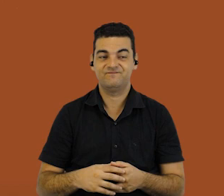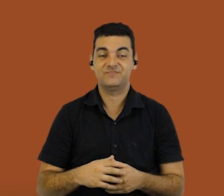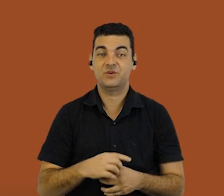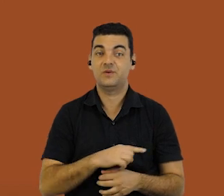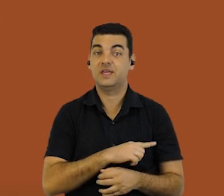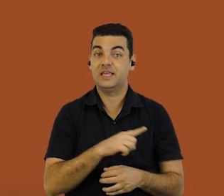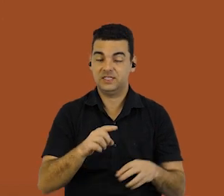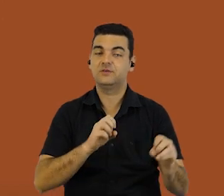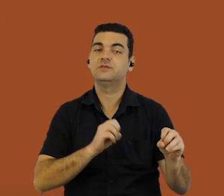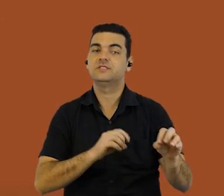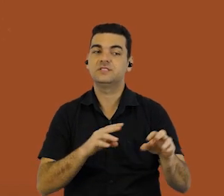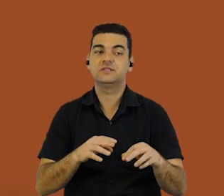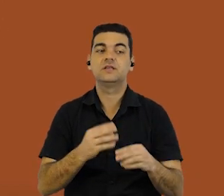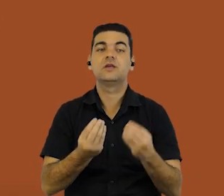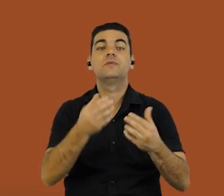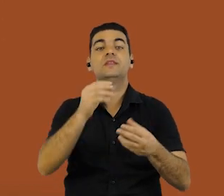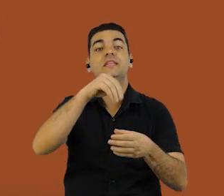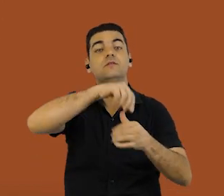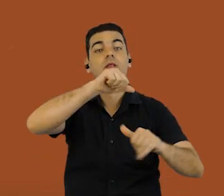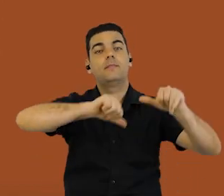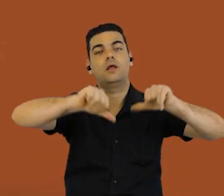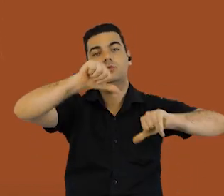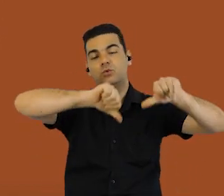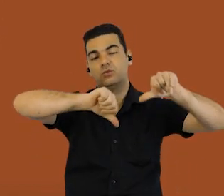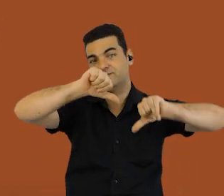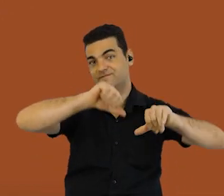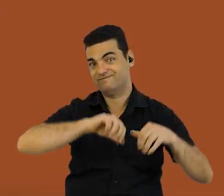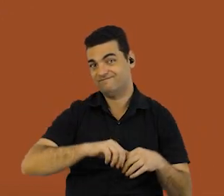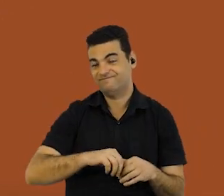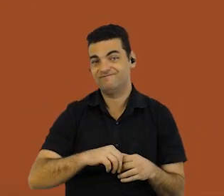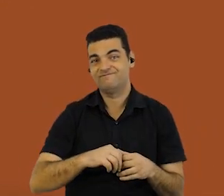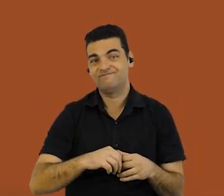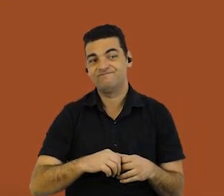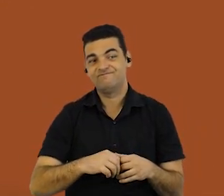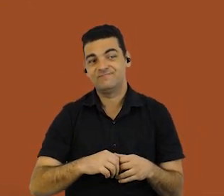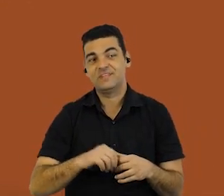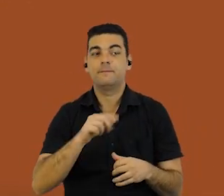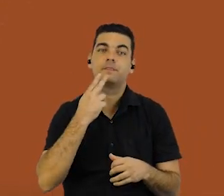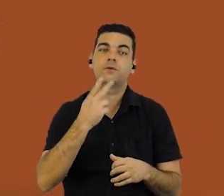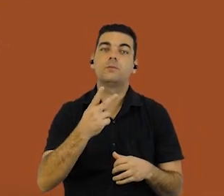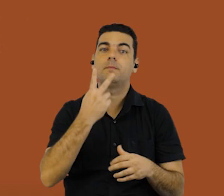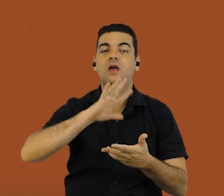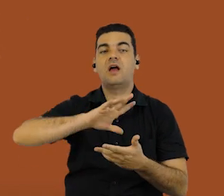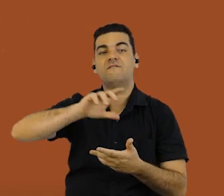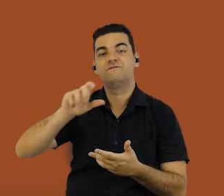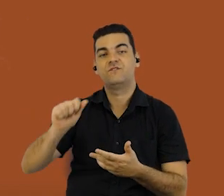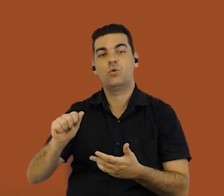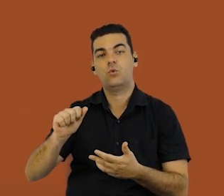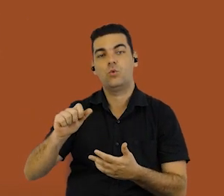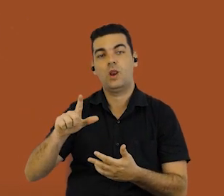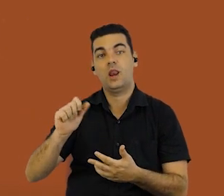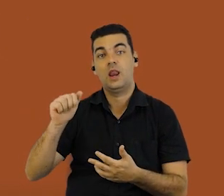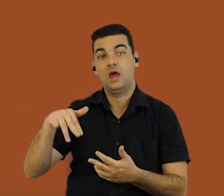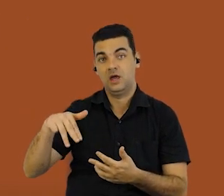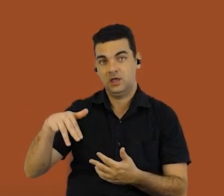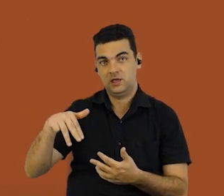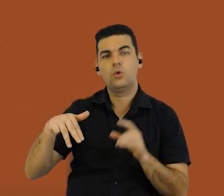trabalha no entorno do laboratório que denominamos como Afrolan, né?